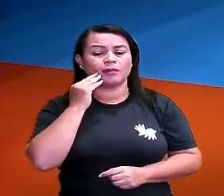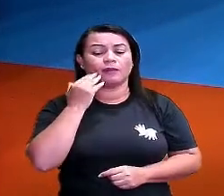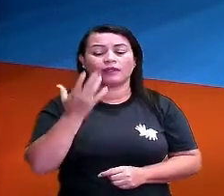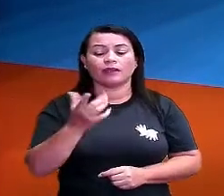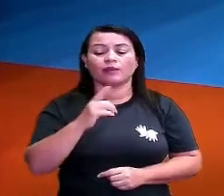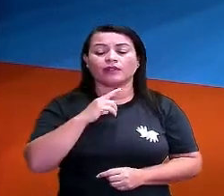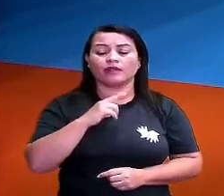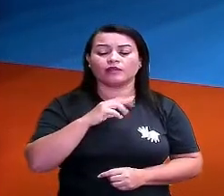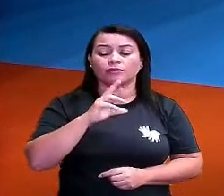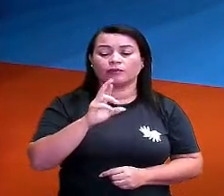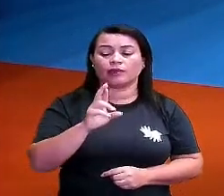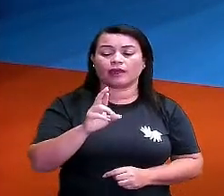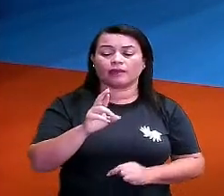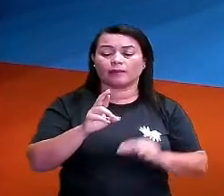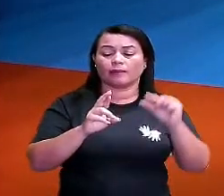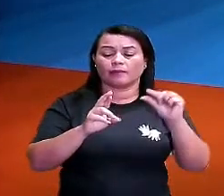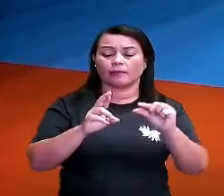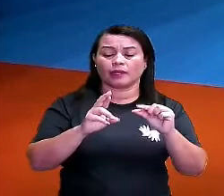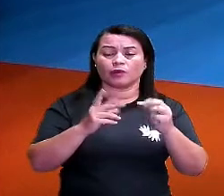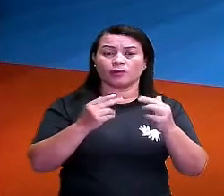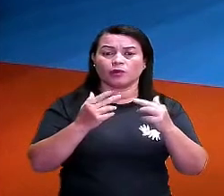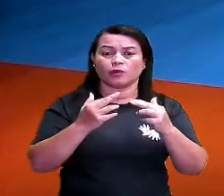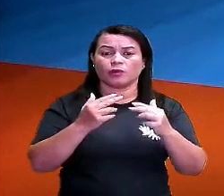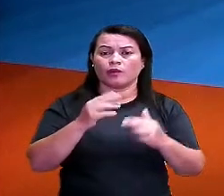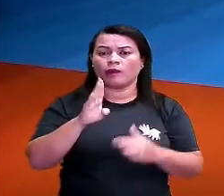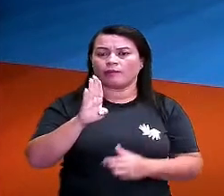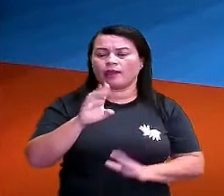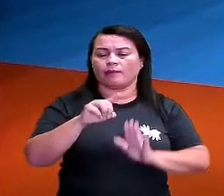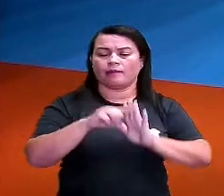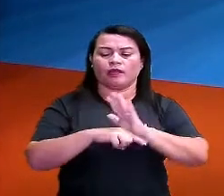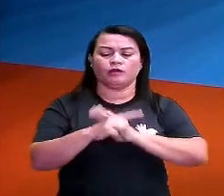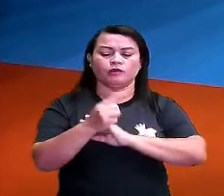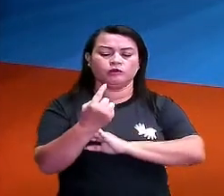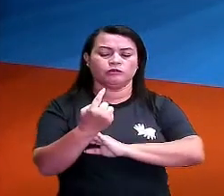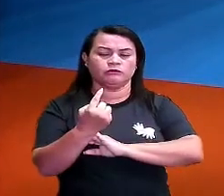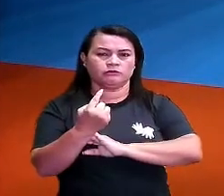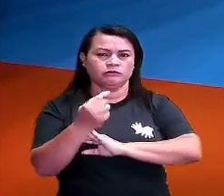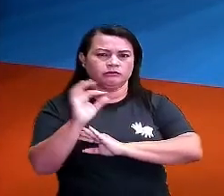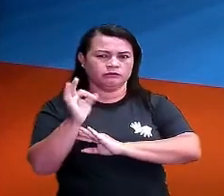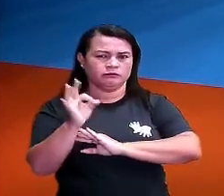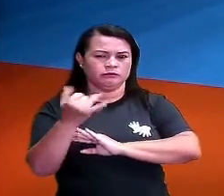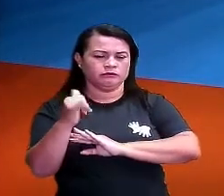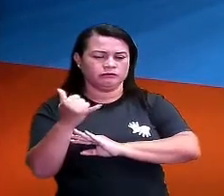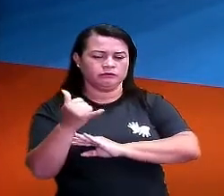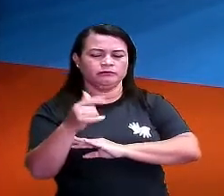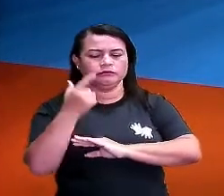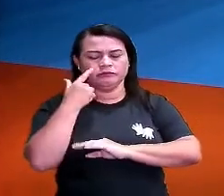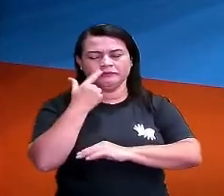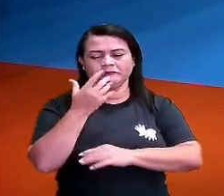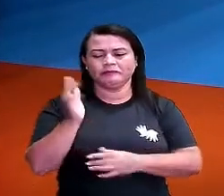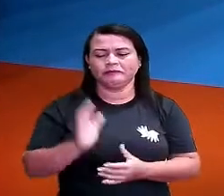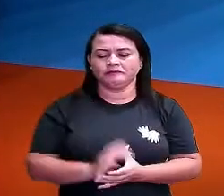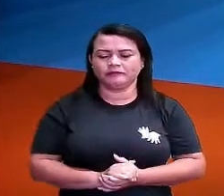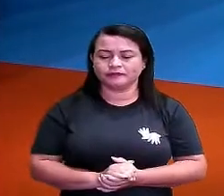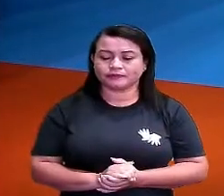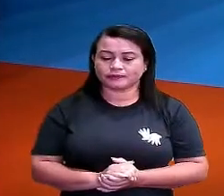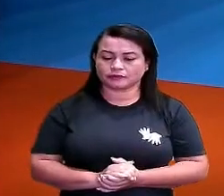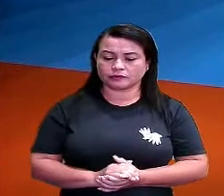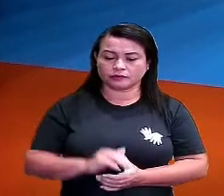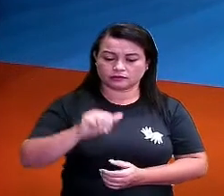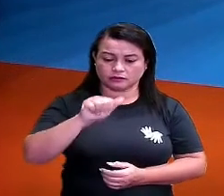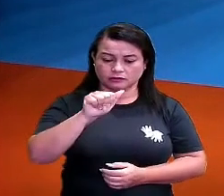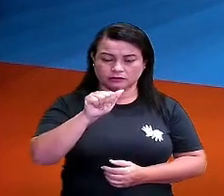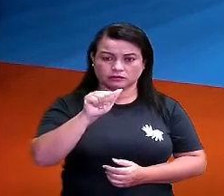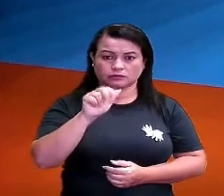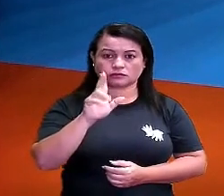R menor ou igual a B menos 1. Beleza? Vamos seguir. A vai ser